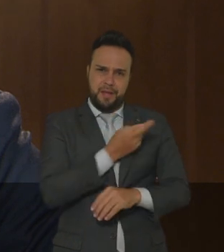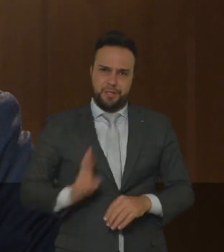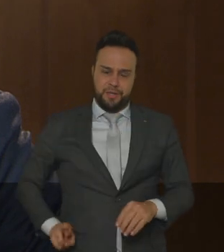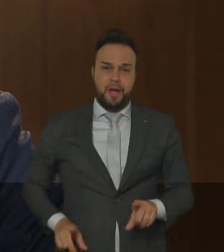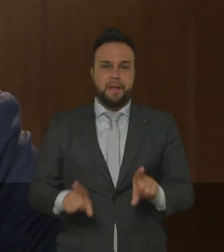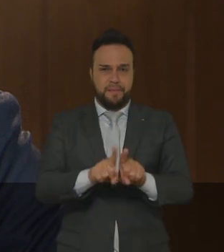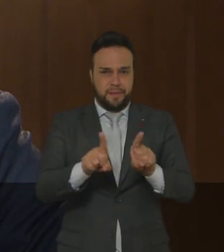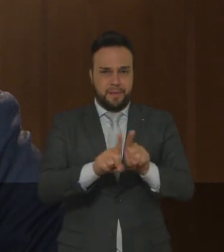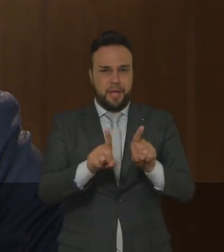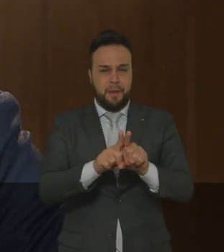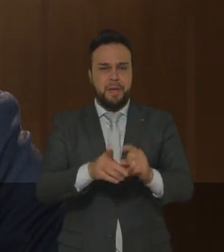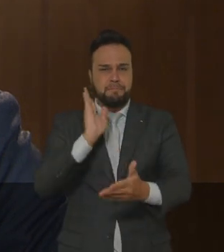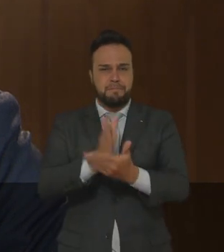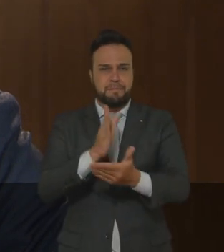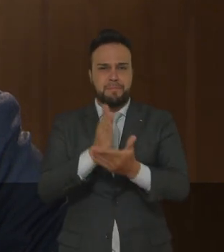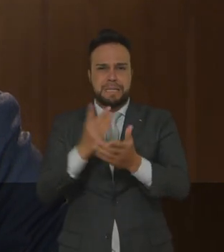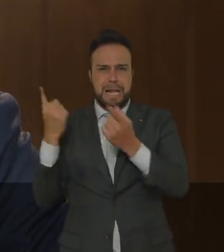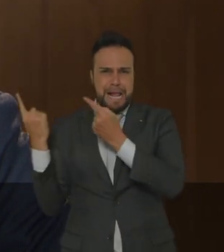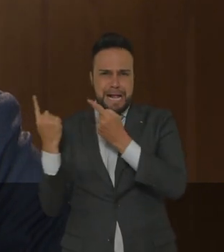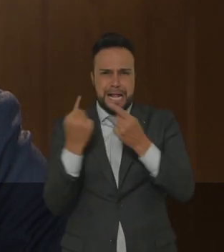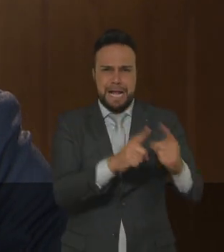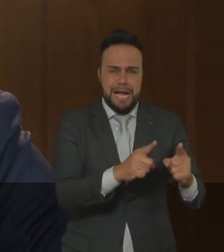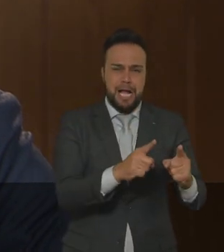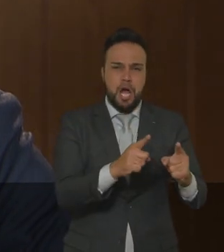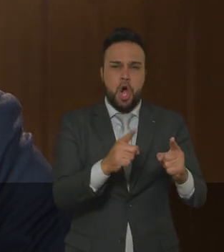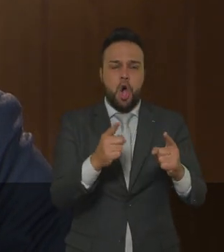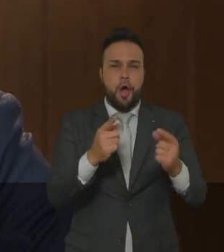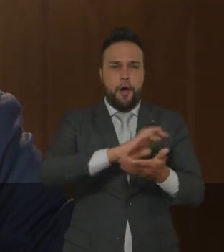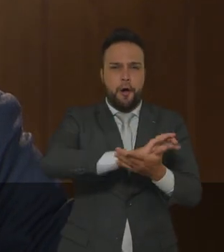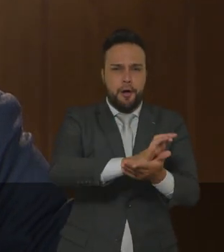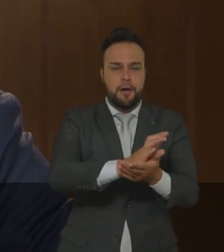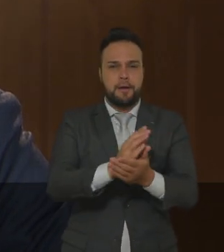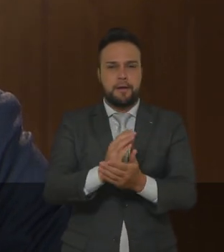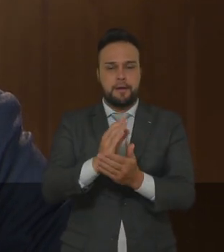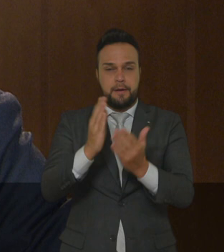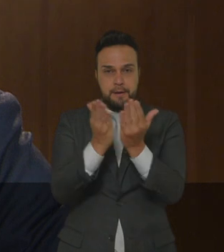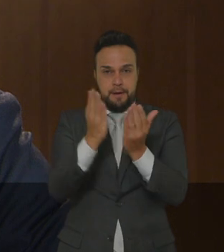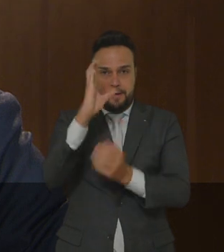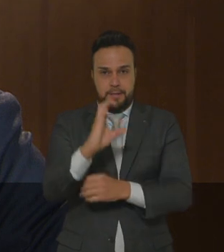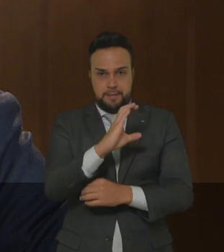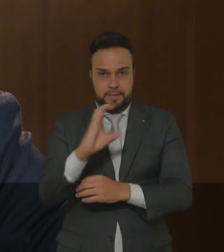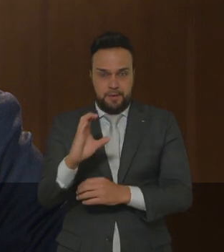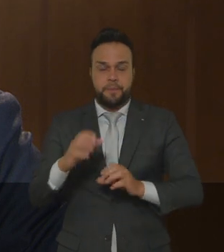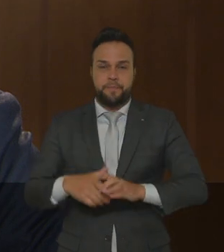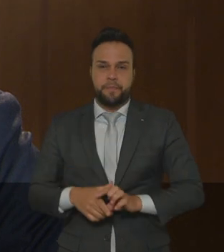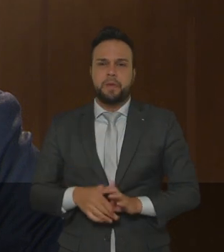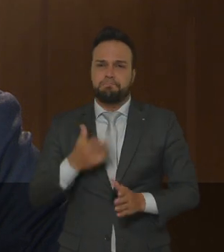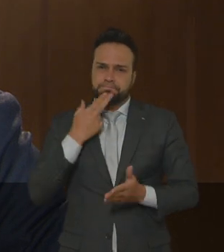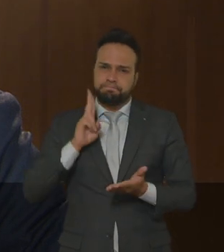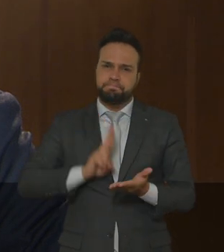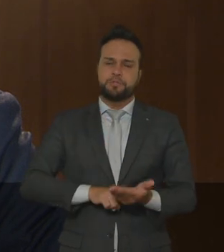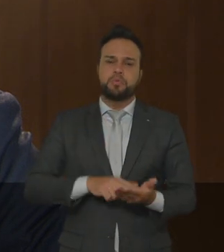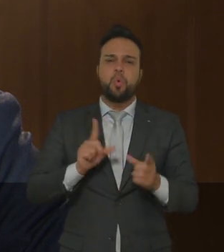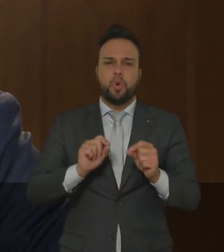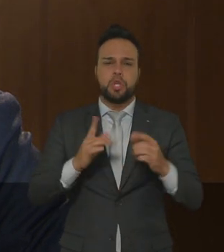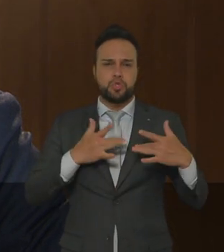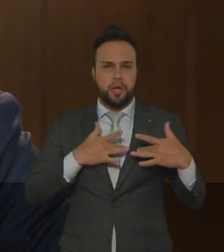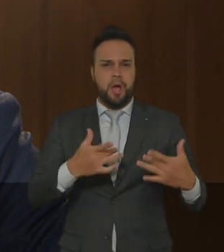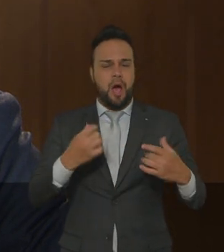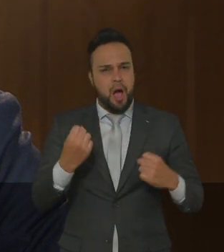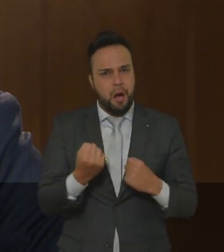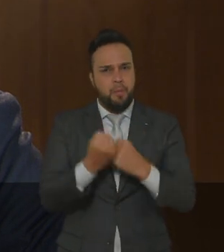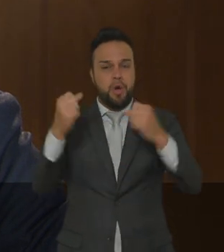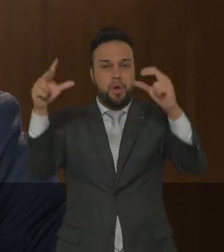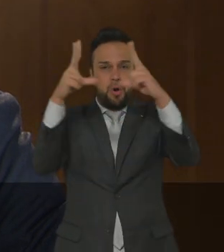e pelo combate a cristofobia também quero reafirmar minha solidariedade e apoio ao